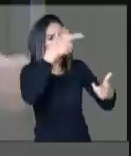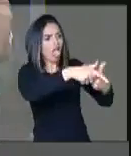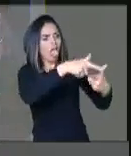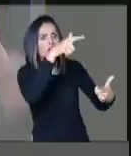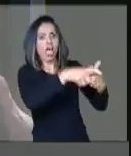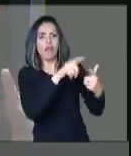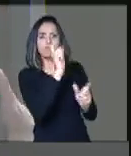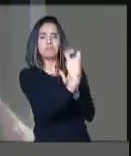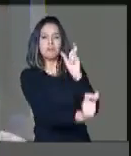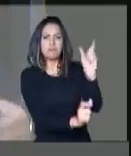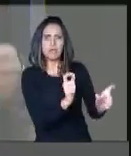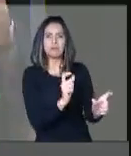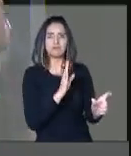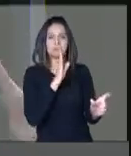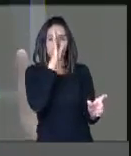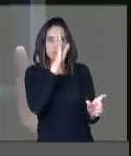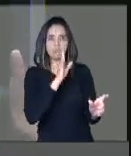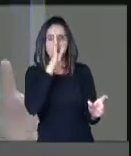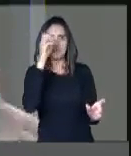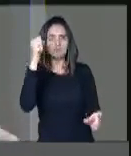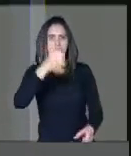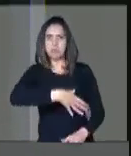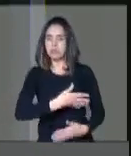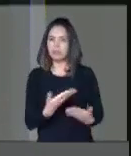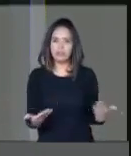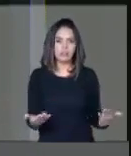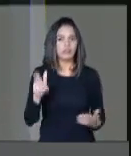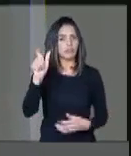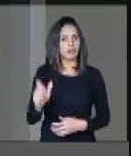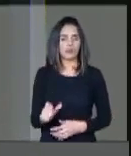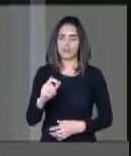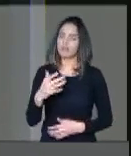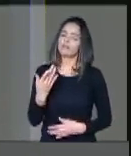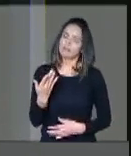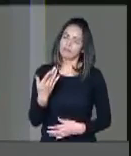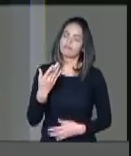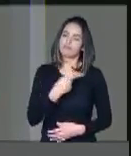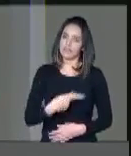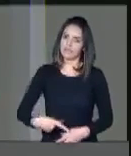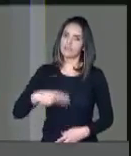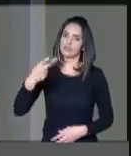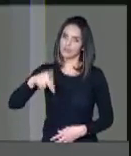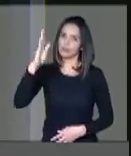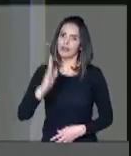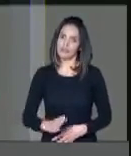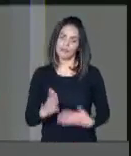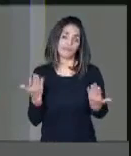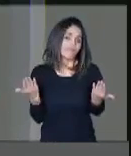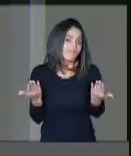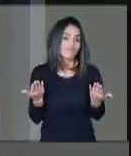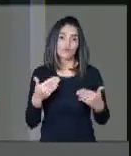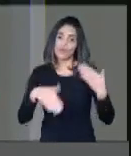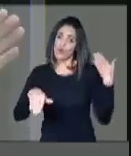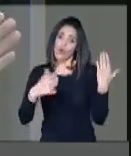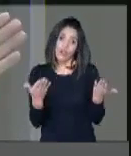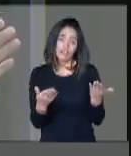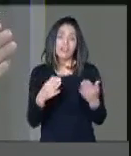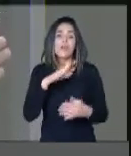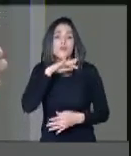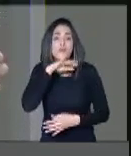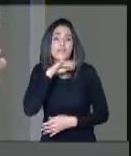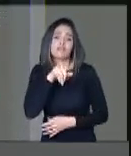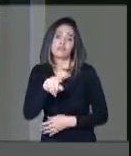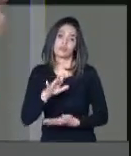agressiva, violenta, baixa do presidente da República do Brasil. É muito